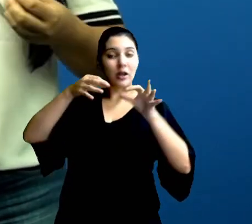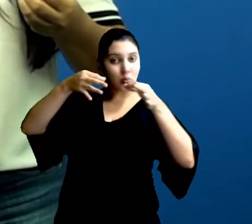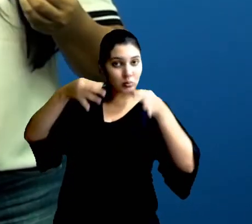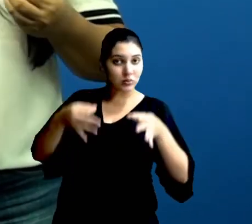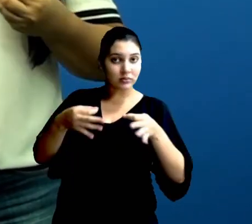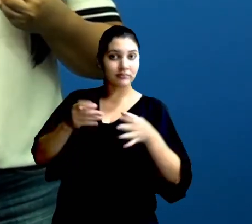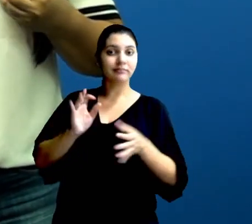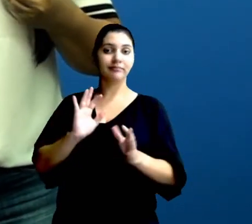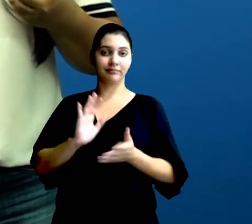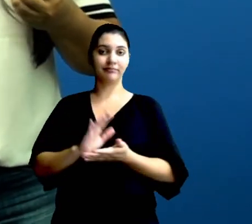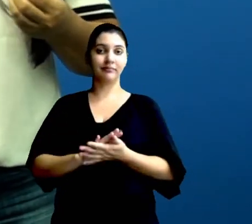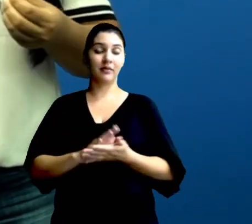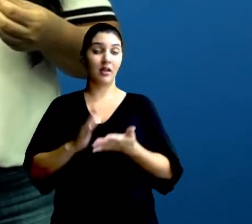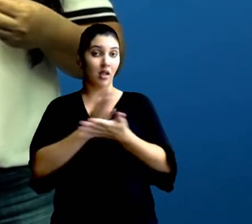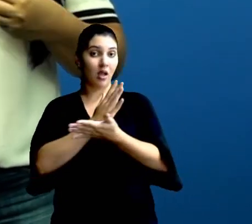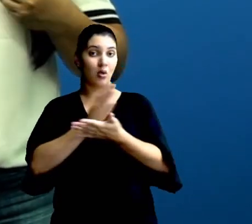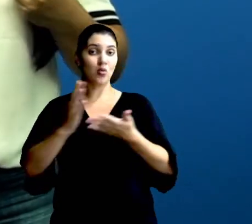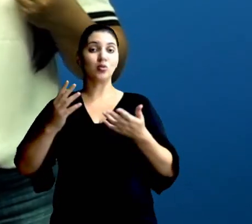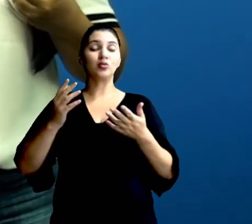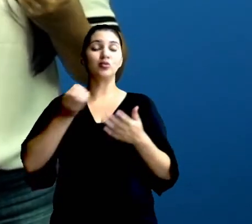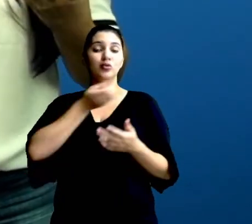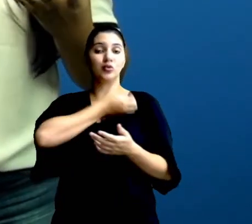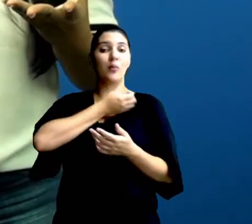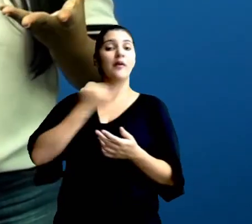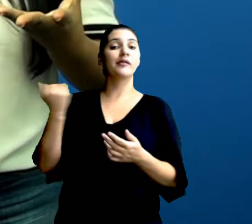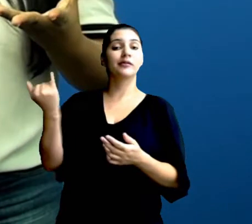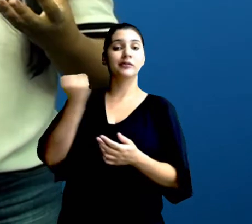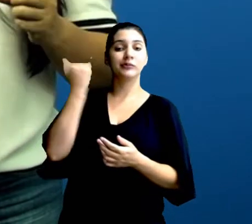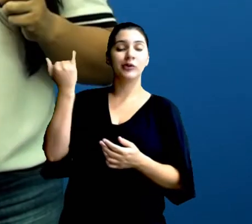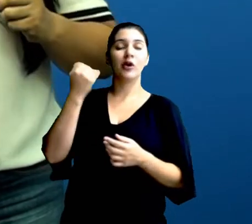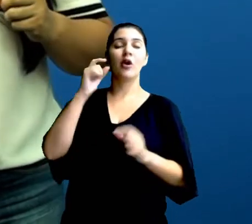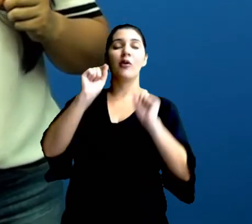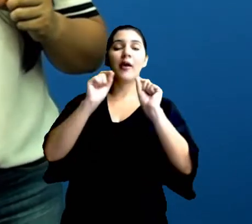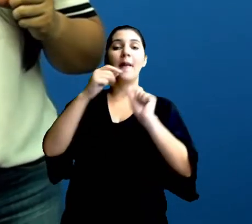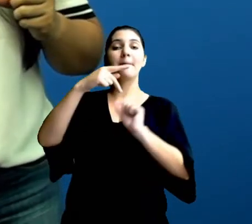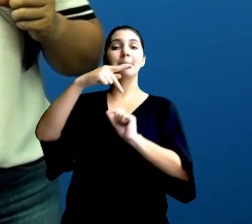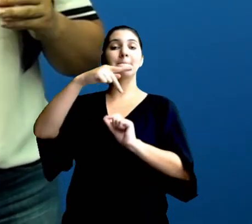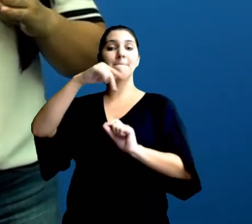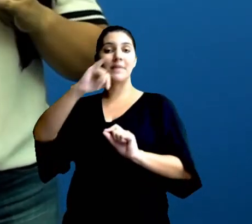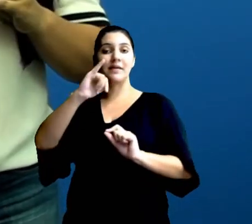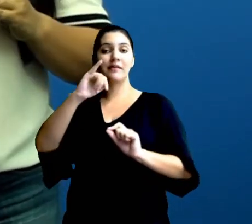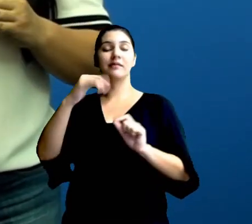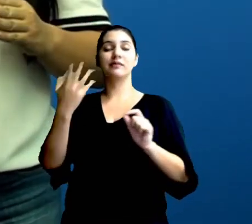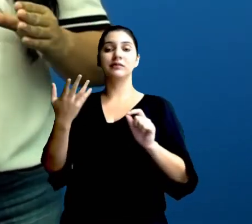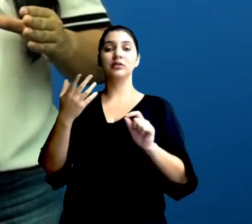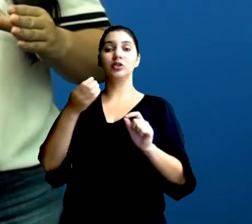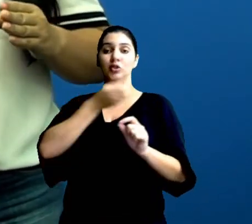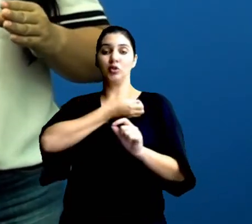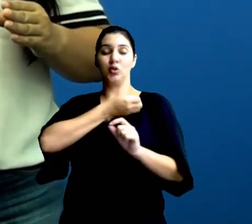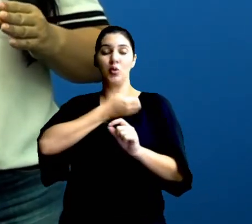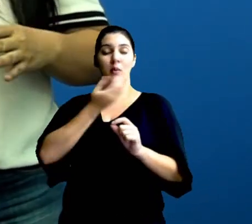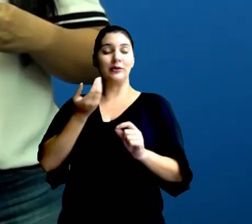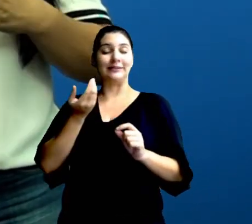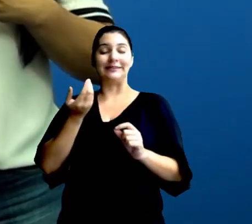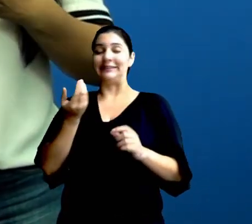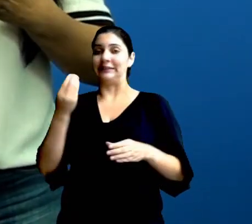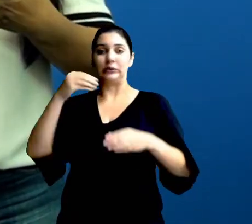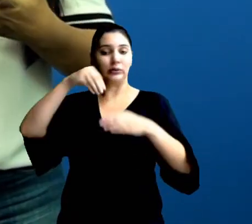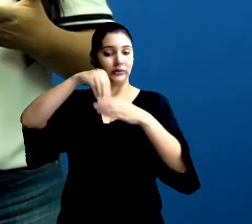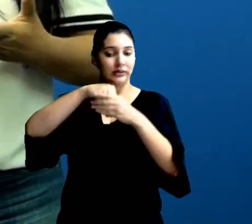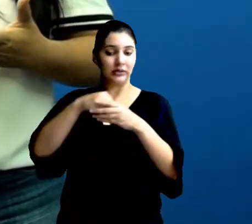certo? Então, alguns números importantes como π, número de ouro, eles não estão